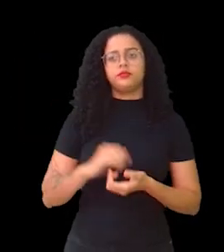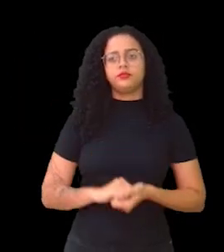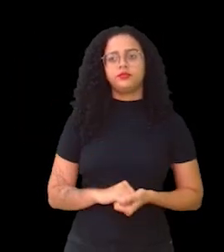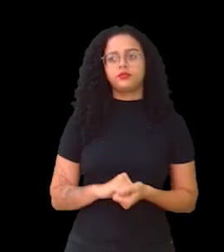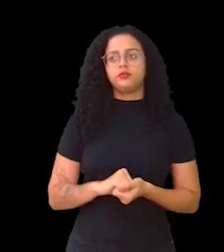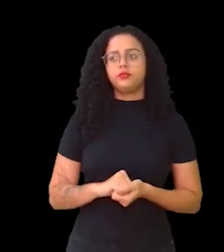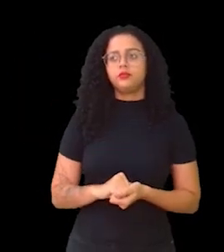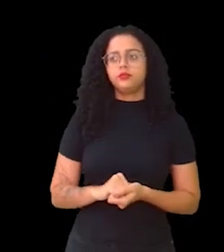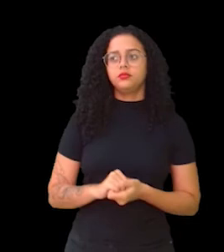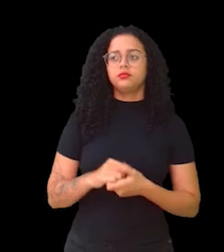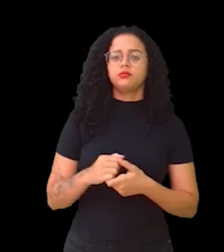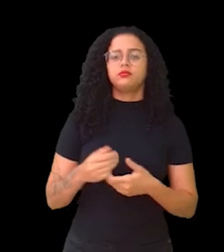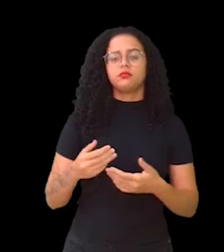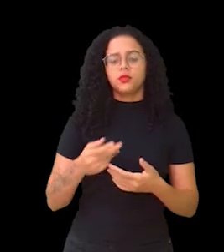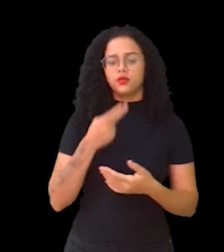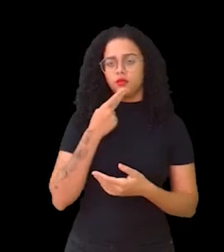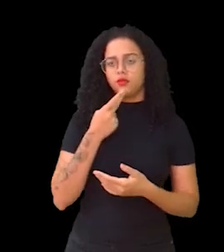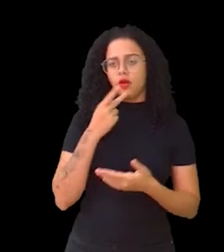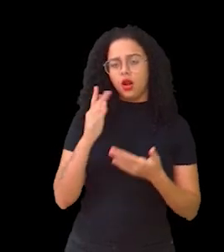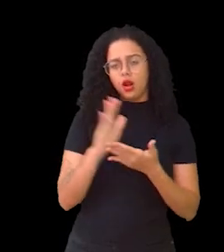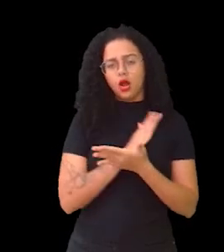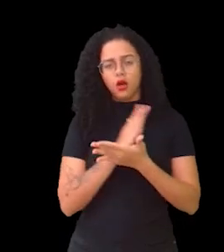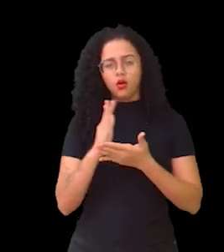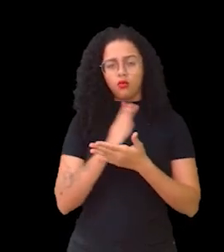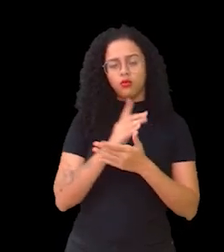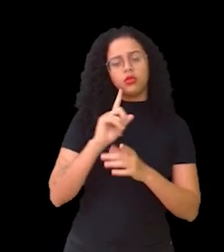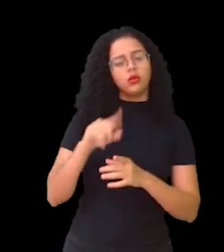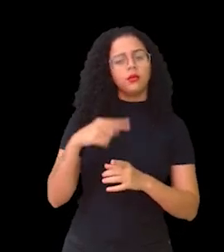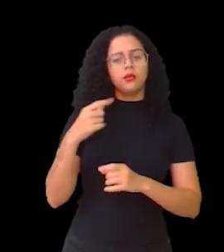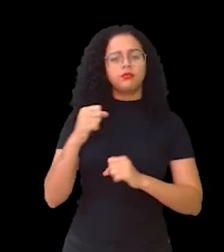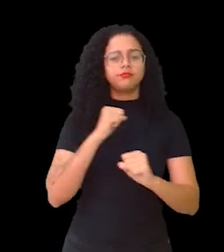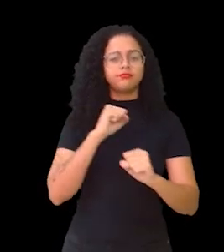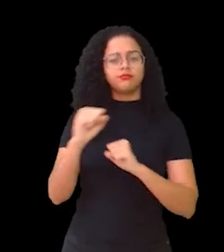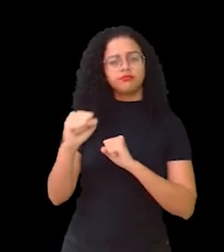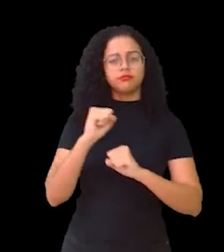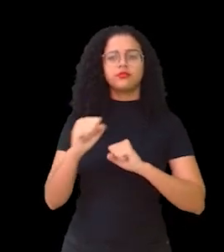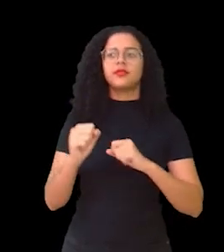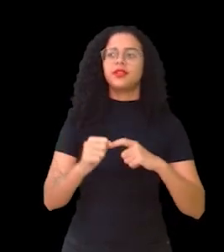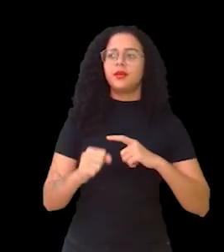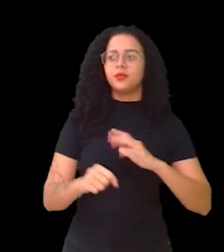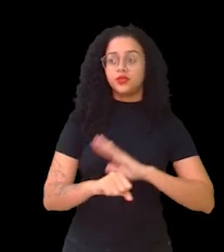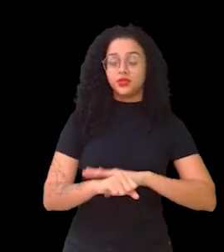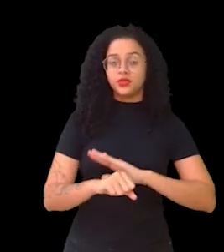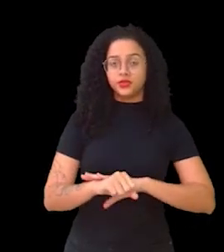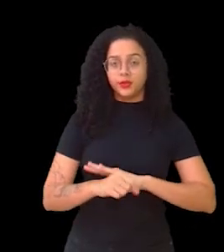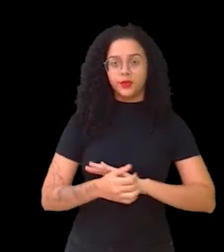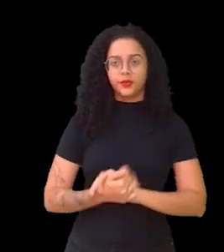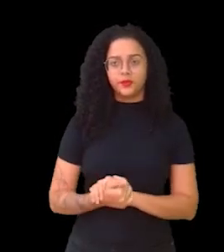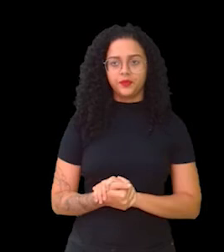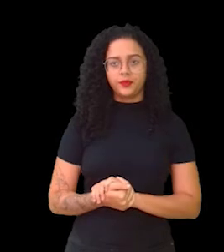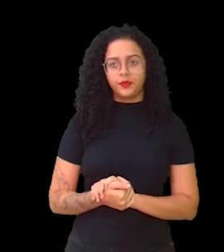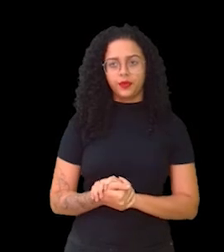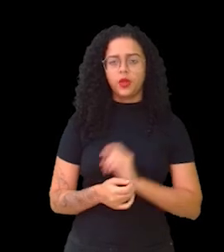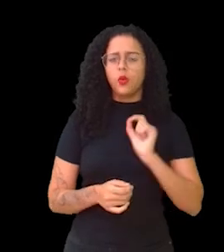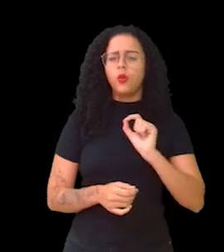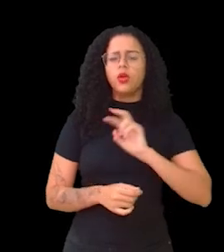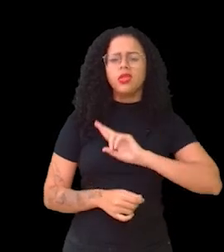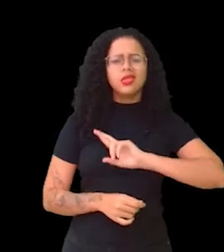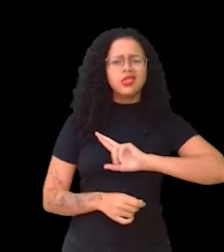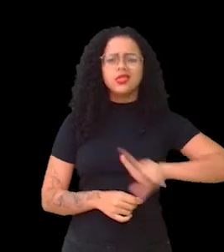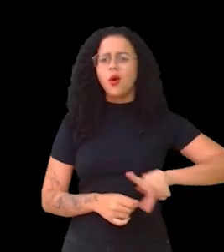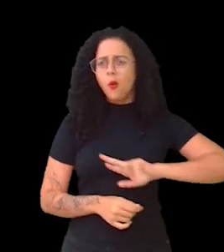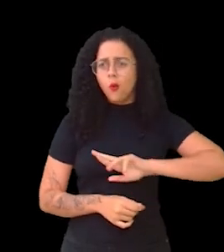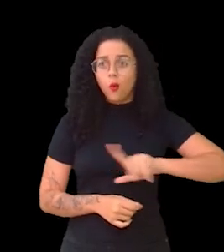vai citar alguns deles e vamos debatendo devagarinho, né, Armando? Exatamente. Temos tempo, bora lá. Então, o que não é uma